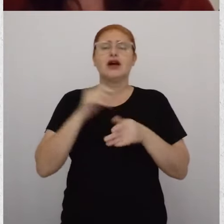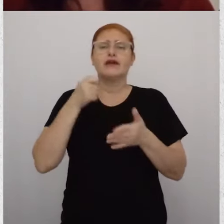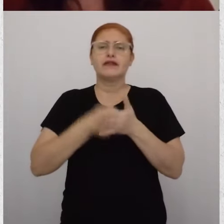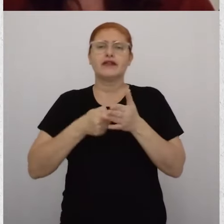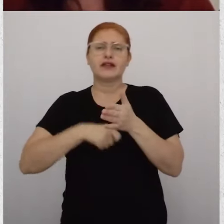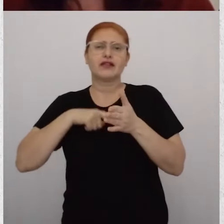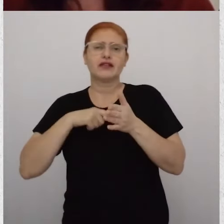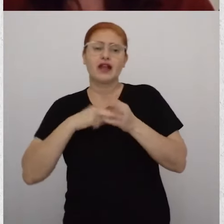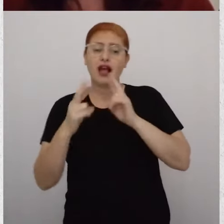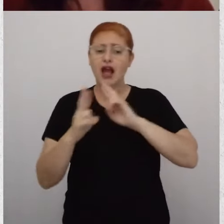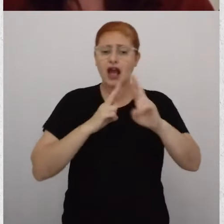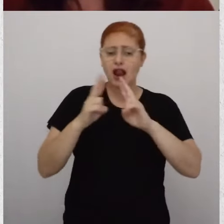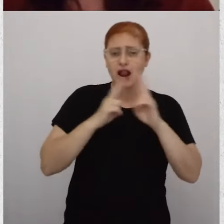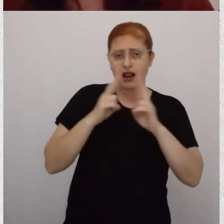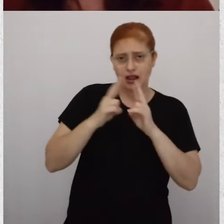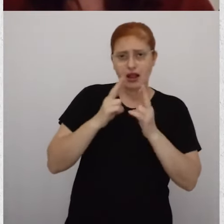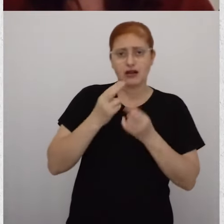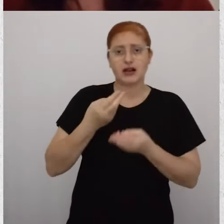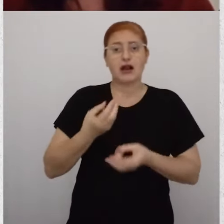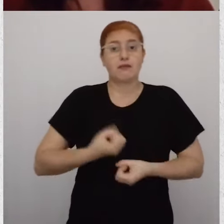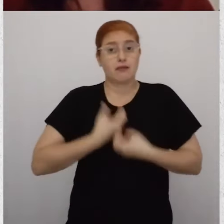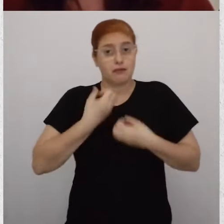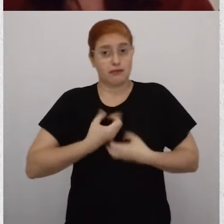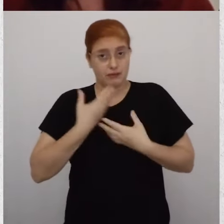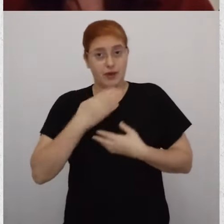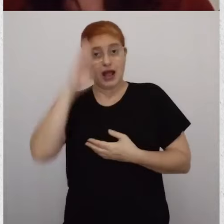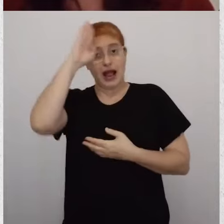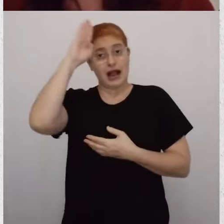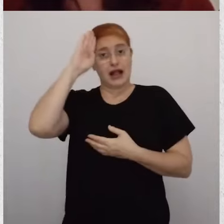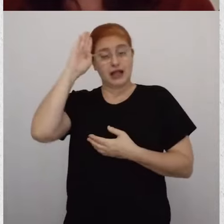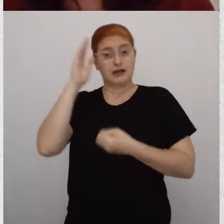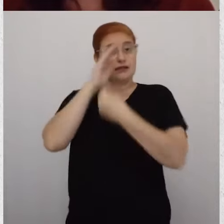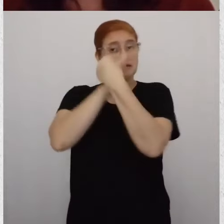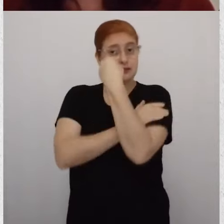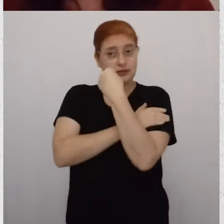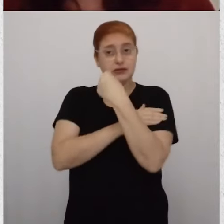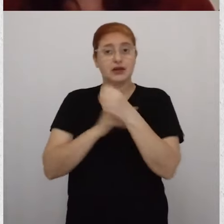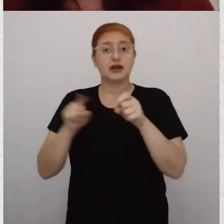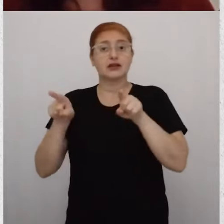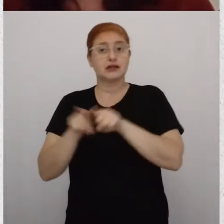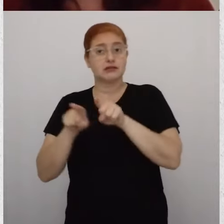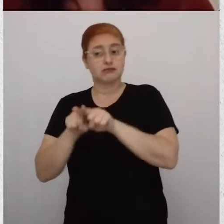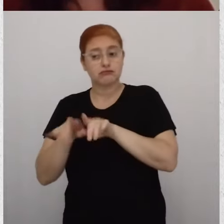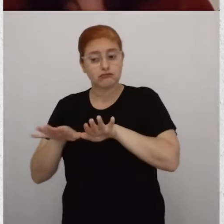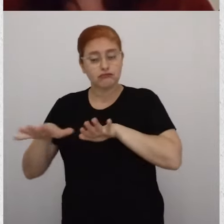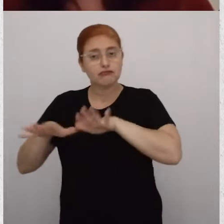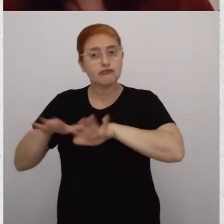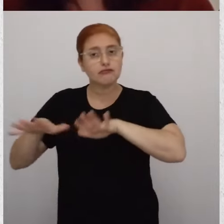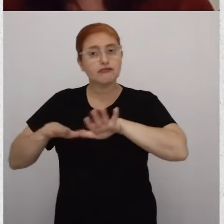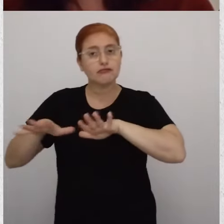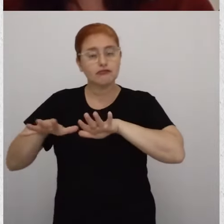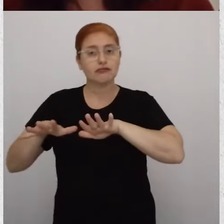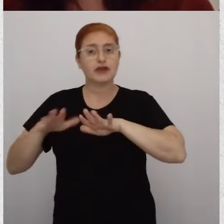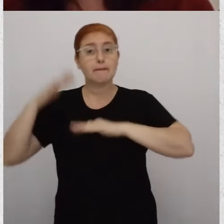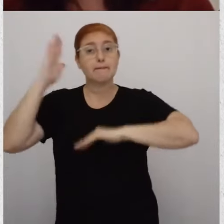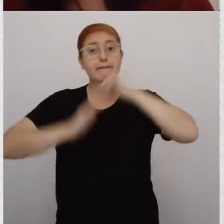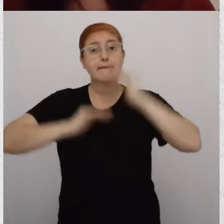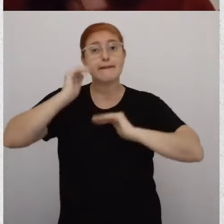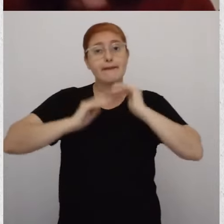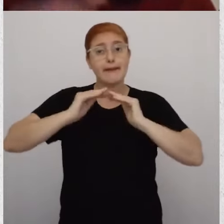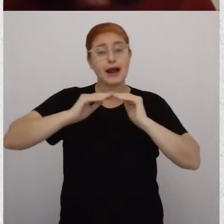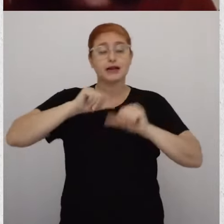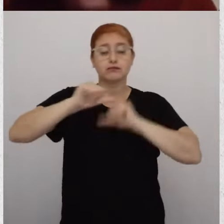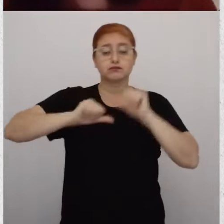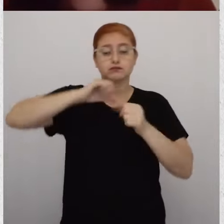a produção acadêmica feminista e o movimento, né? A ação que a gente faz para mudar o